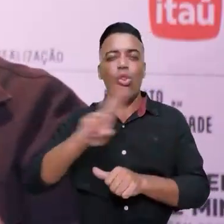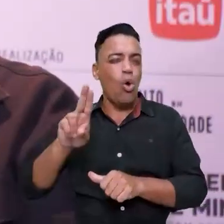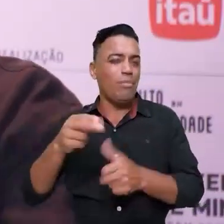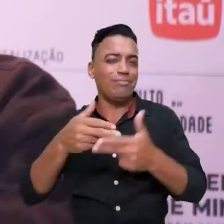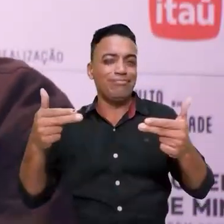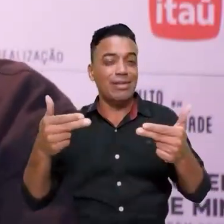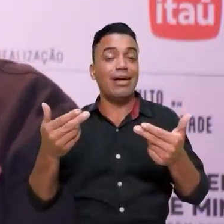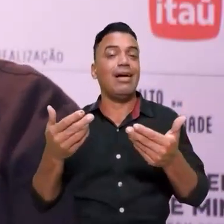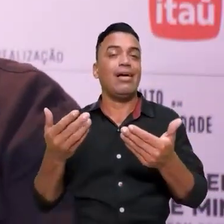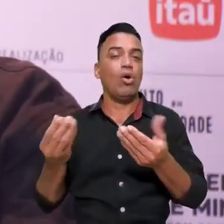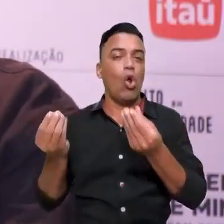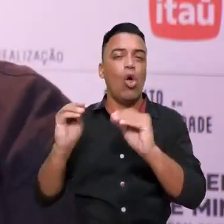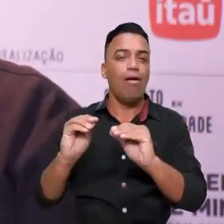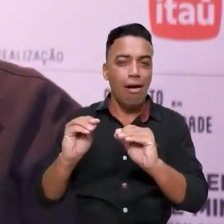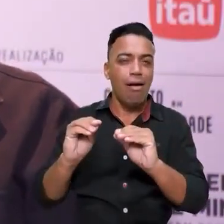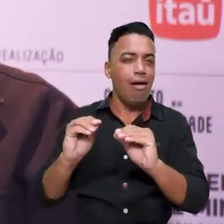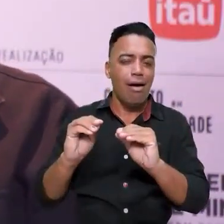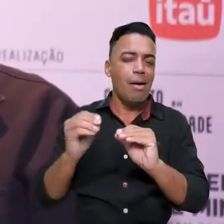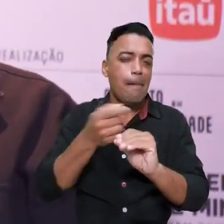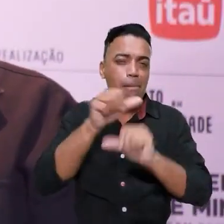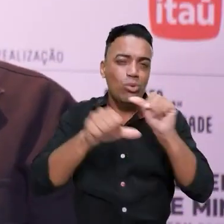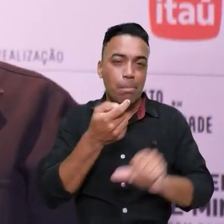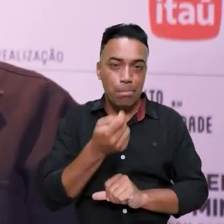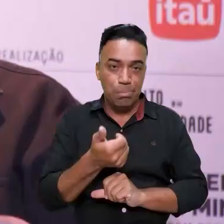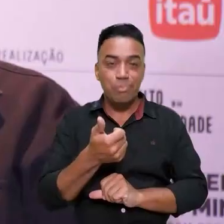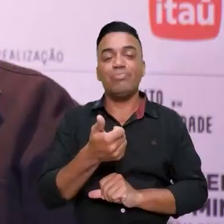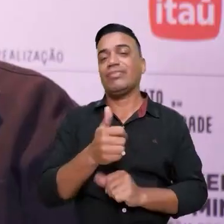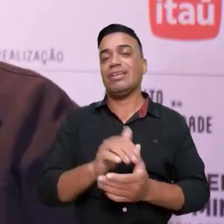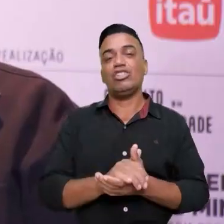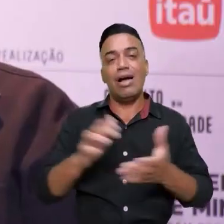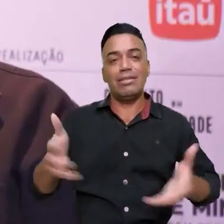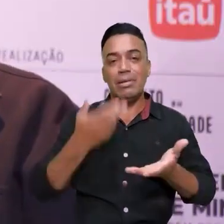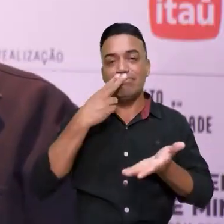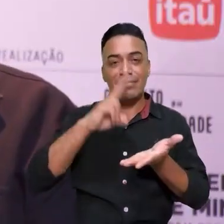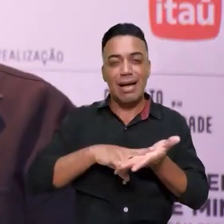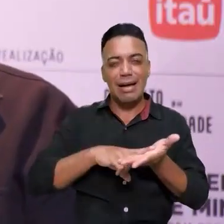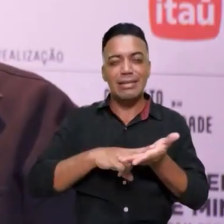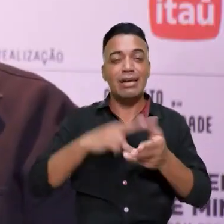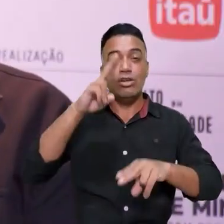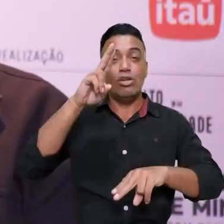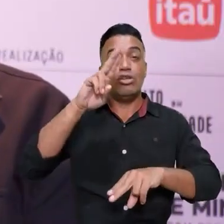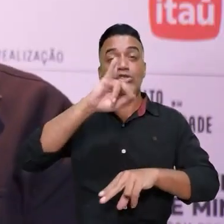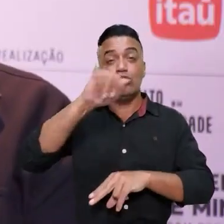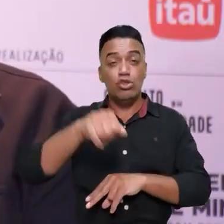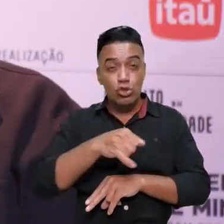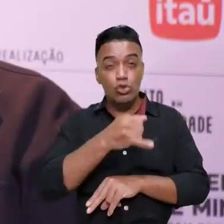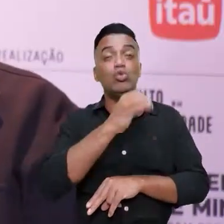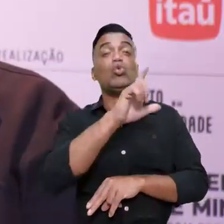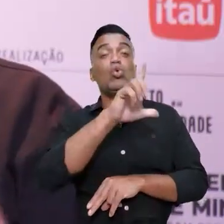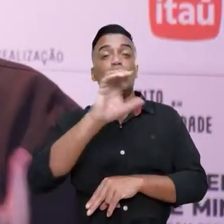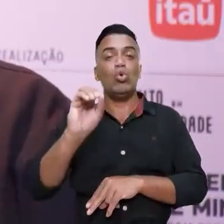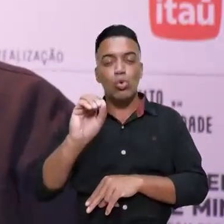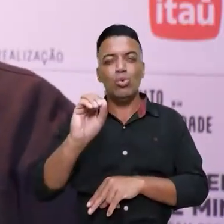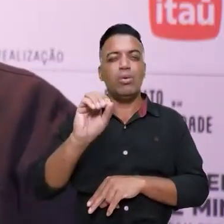resolveu dar uma outra roupagem e mudar um pouco. Ele é inspirado numa carta datada de julho de 1880, quando Van